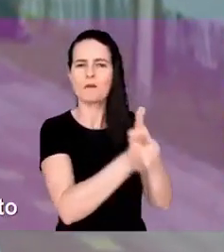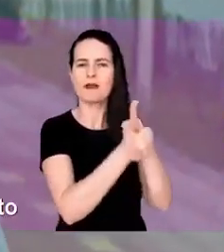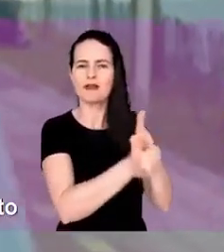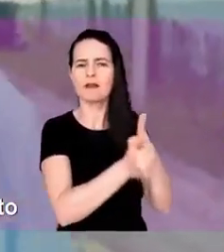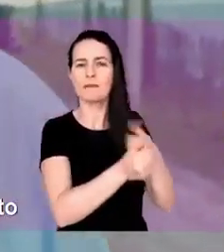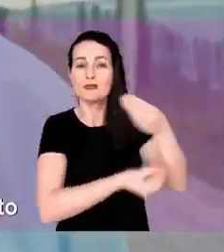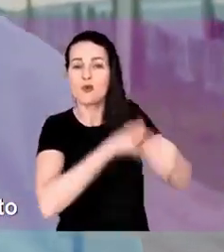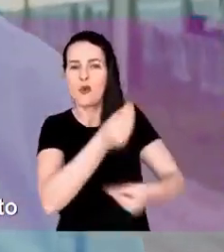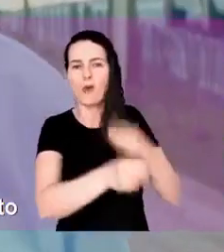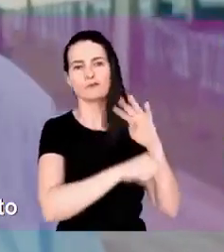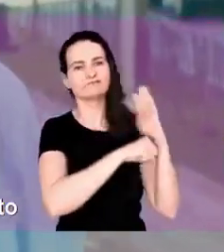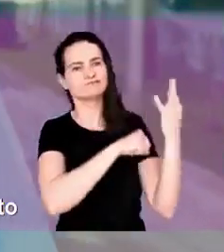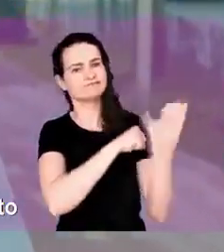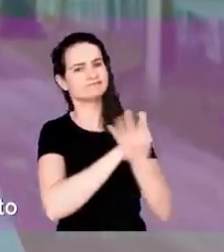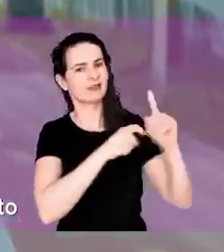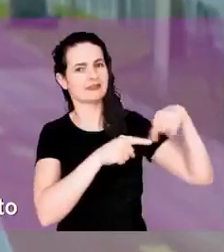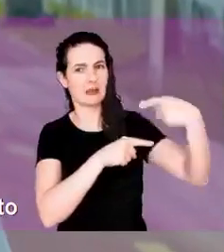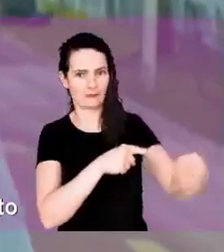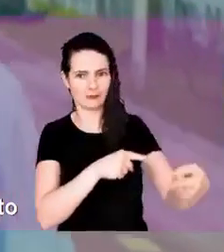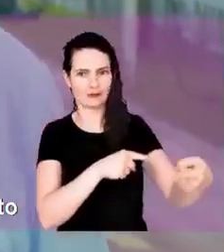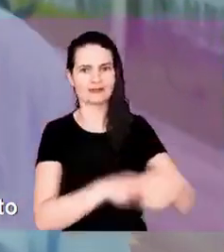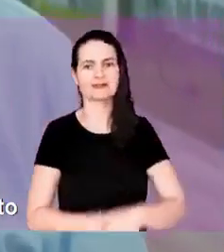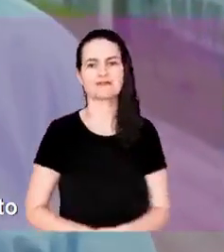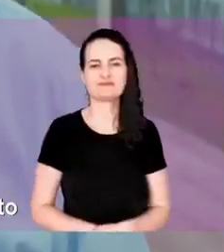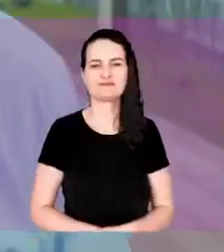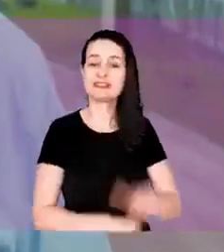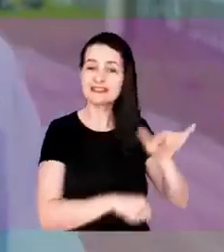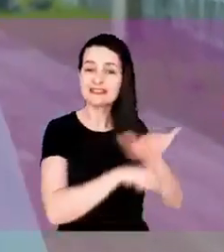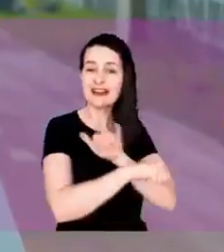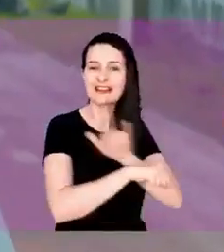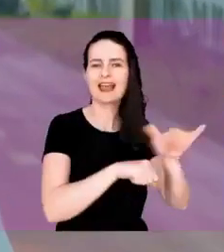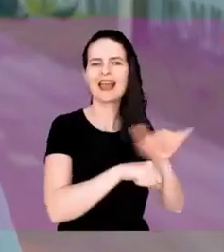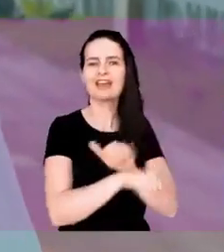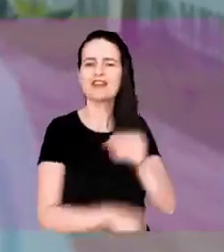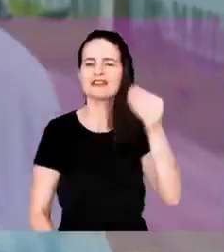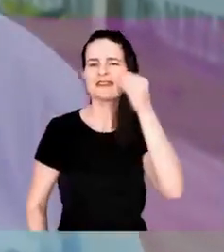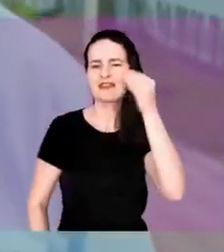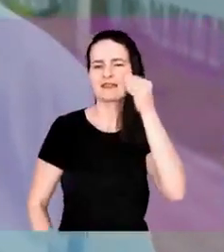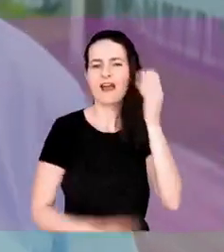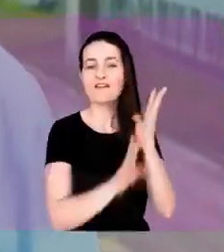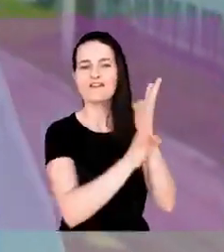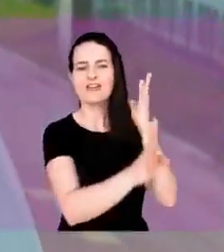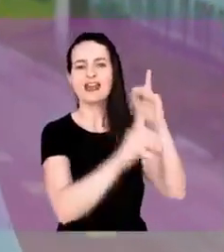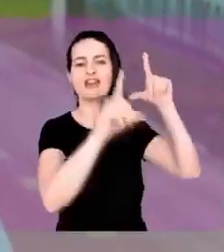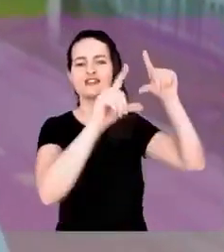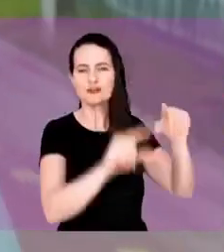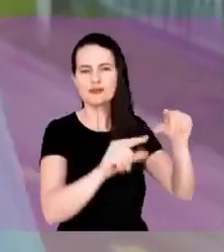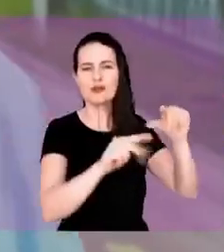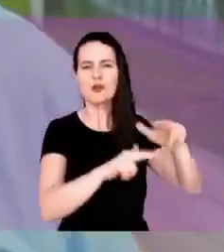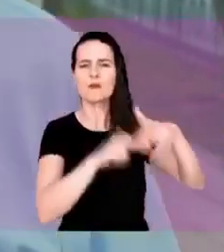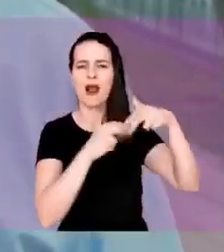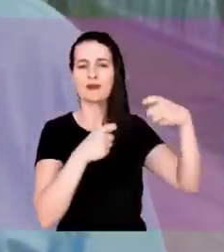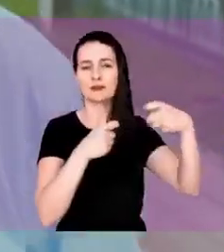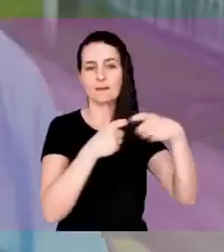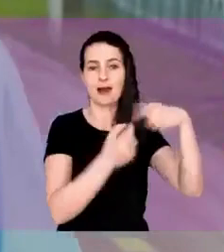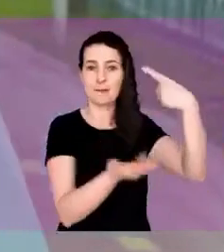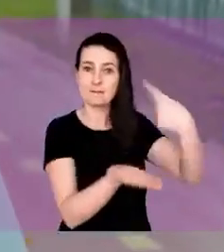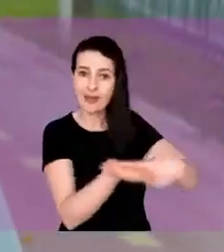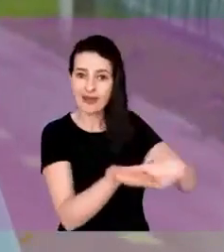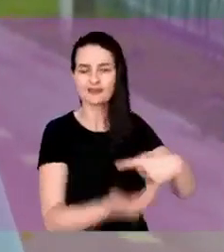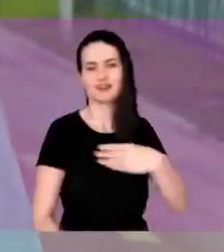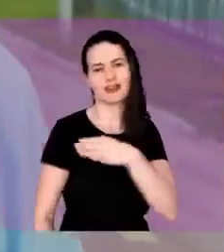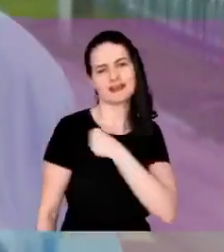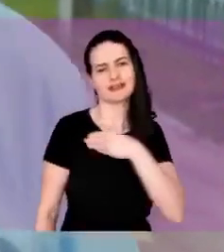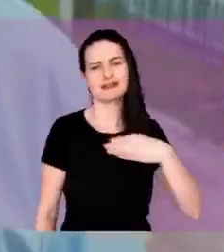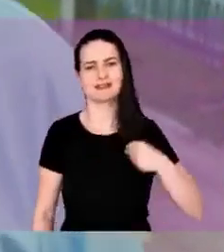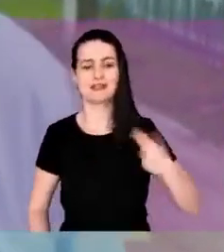vidas, vamos criar um ambulatório municipal de acompanhamento e reabilitação pós-Covid e pôr em prática uma estratégia